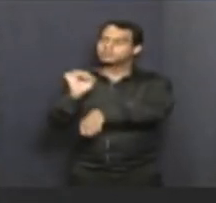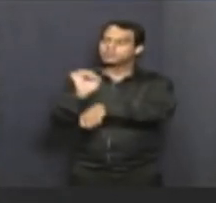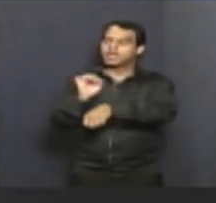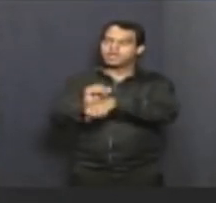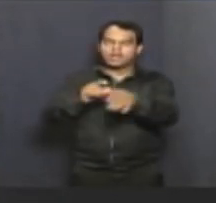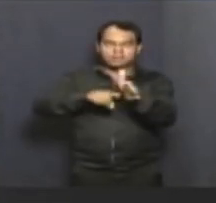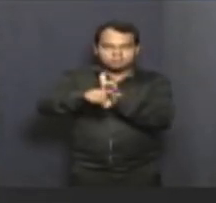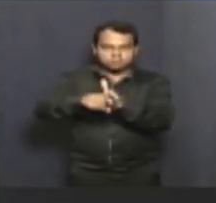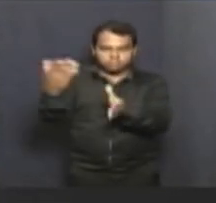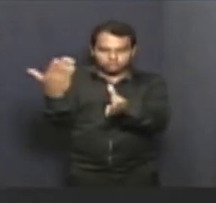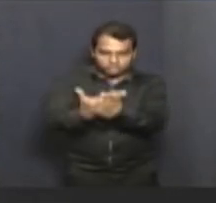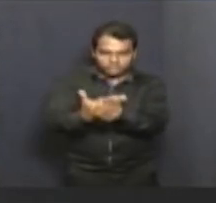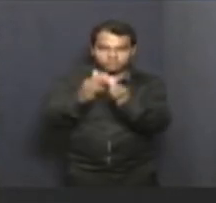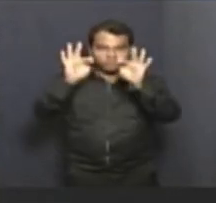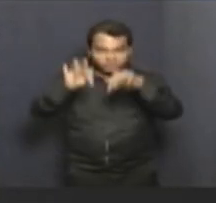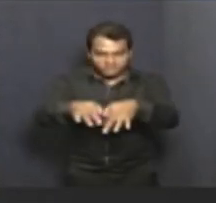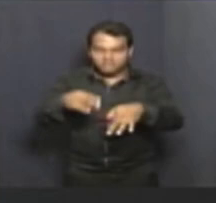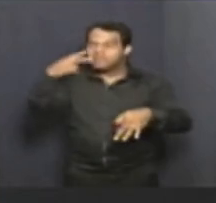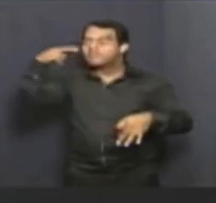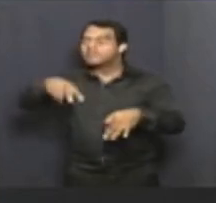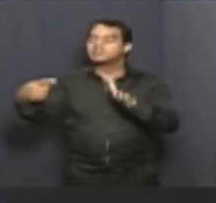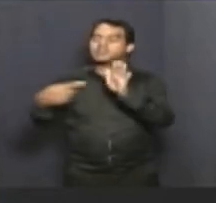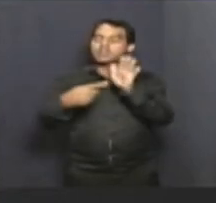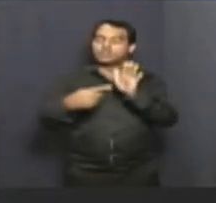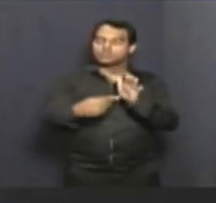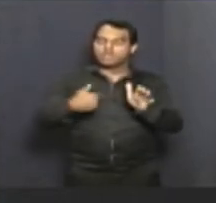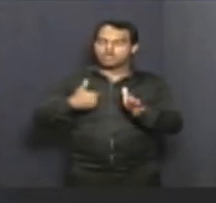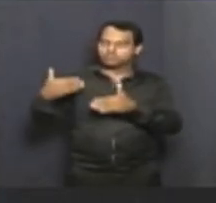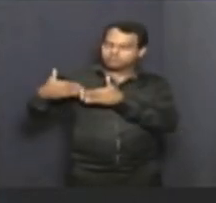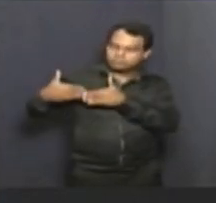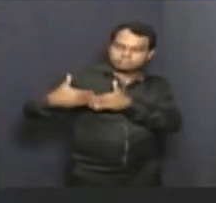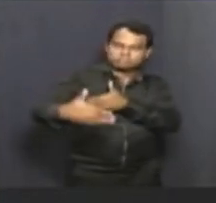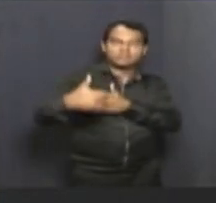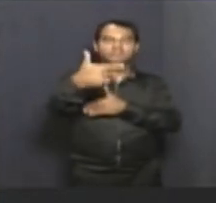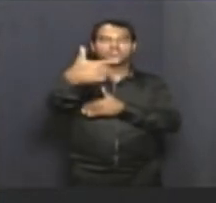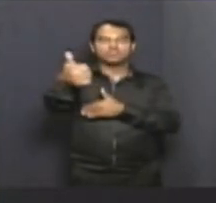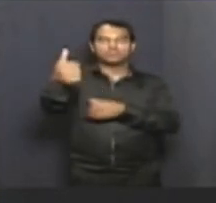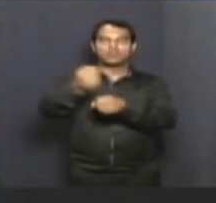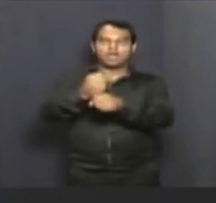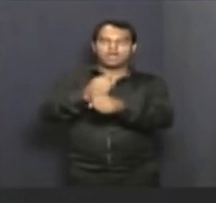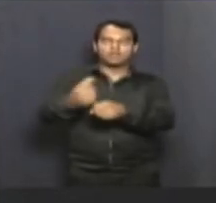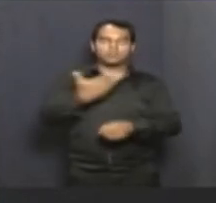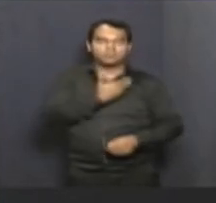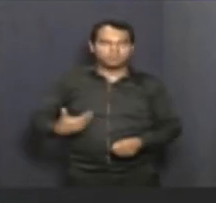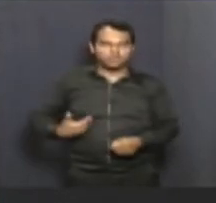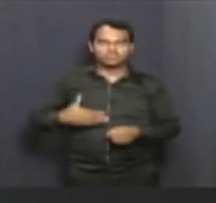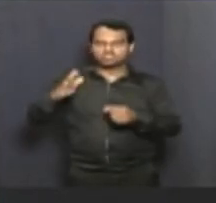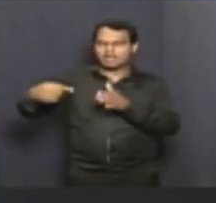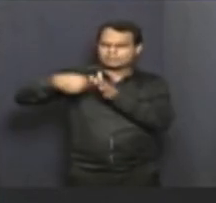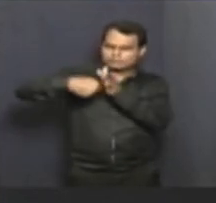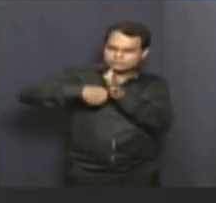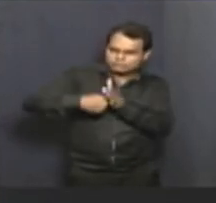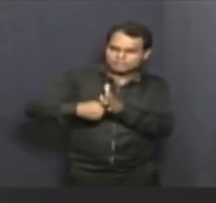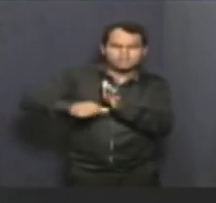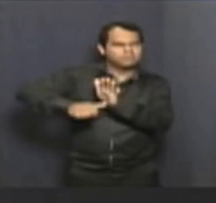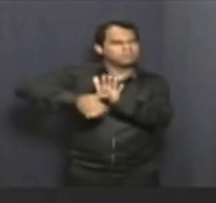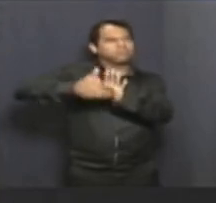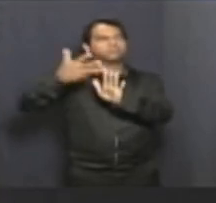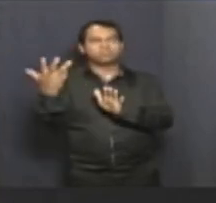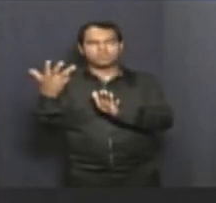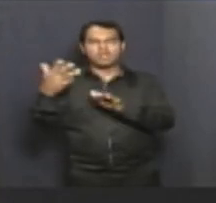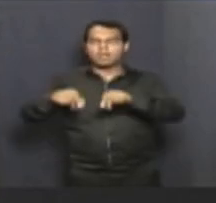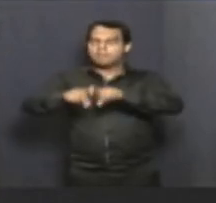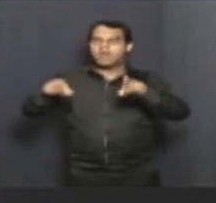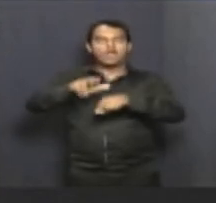inquérito e ver se vai ter denúncia porque eu em 21 anos de vida pública já foi investigado várias vezes mas nunca